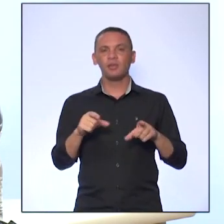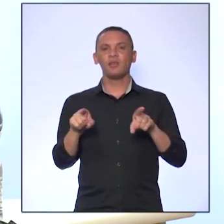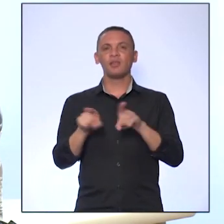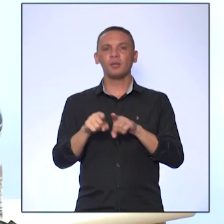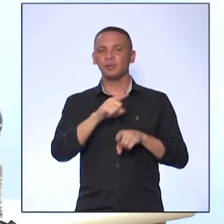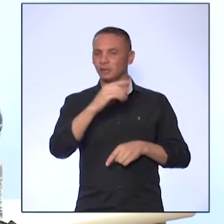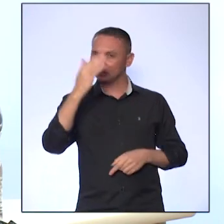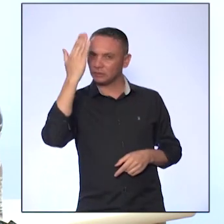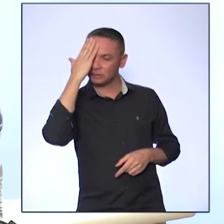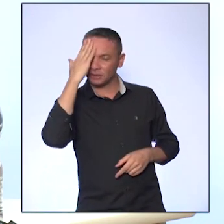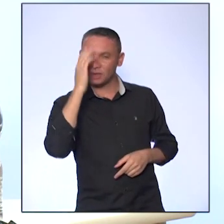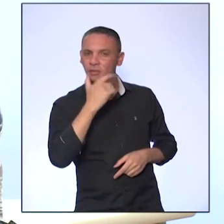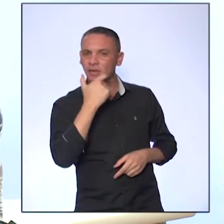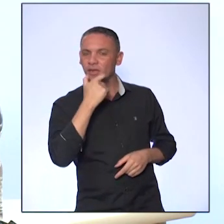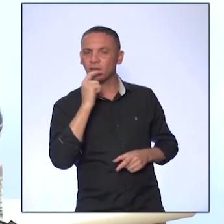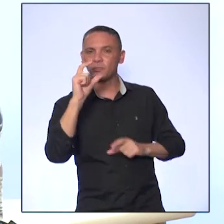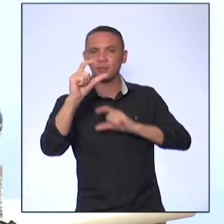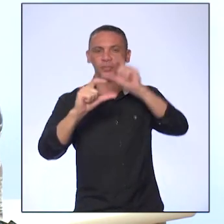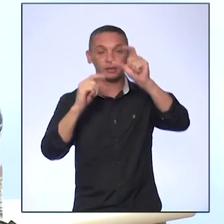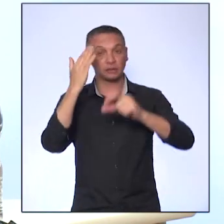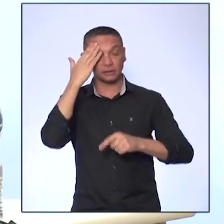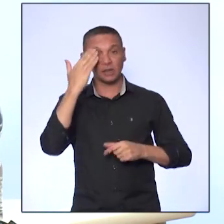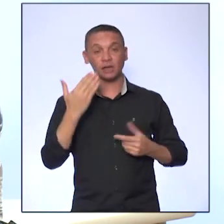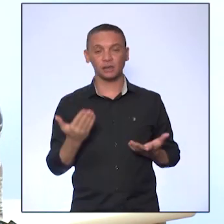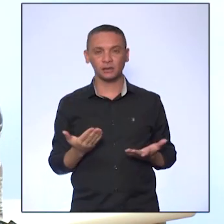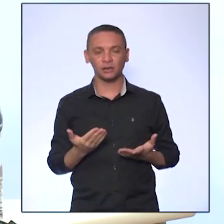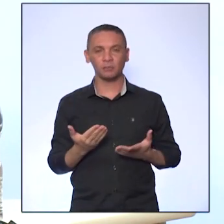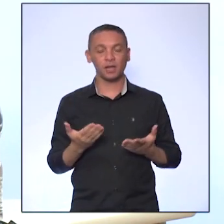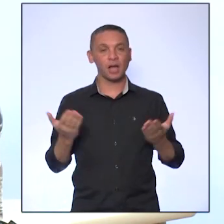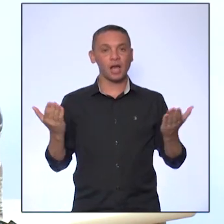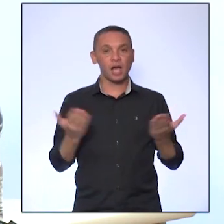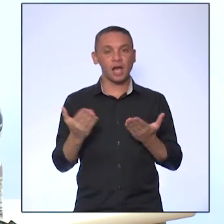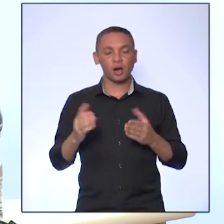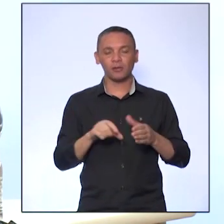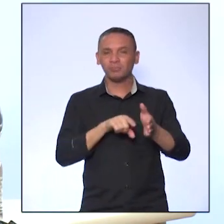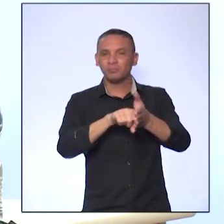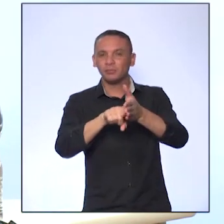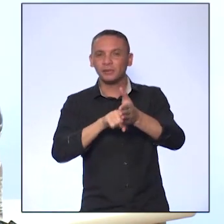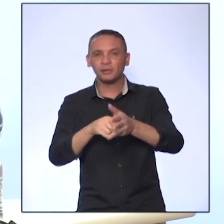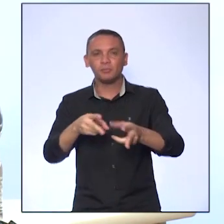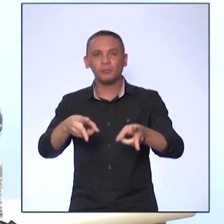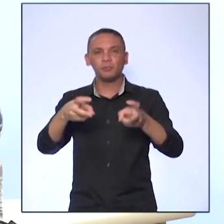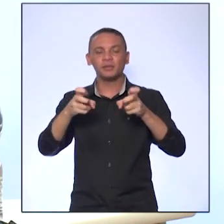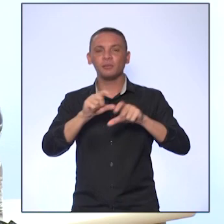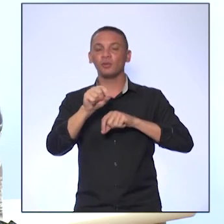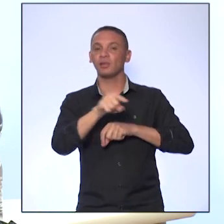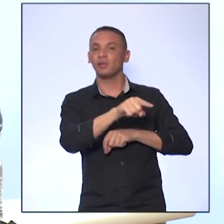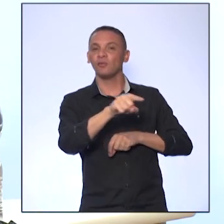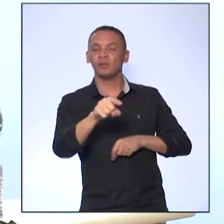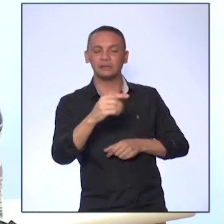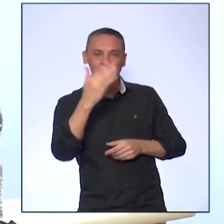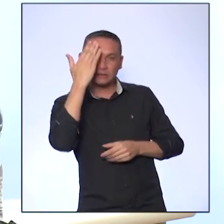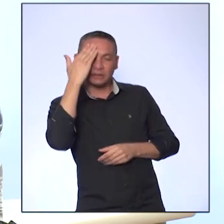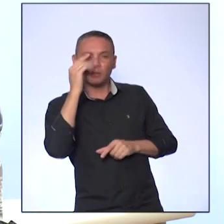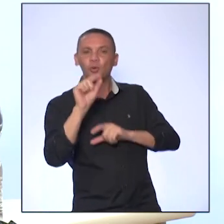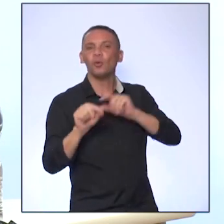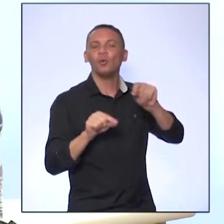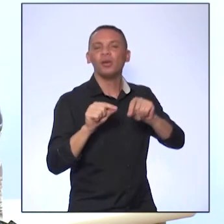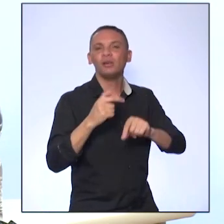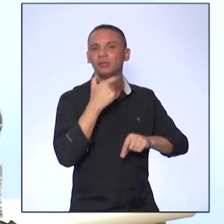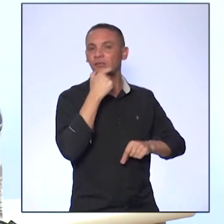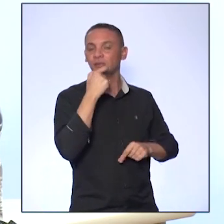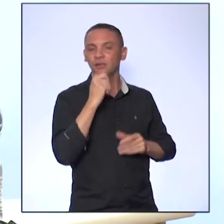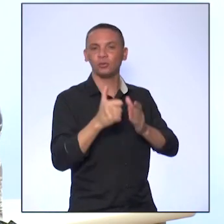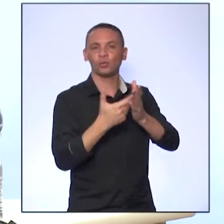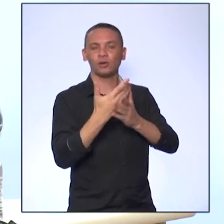vocês sabem de inglês? Vocês, nesse momento, nessa sondagem, nós verificamos o quanto vocês sabem. O que eu